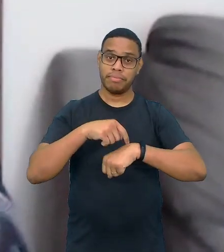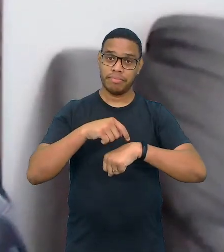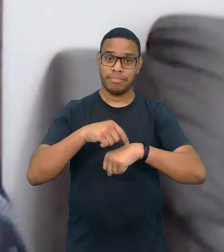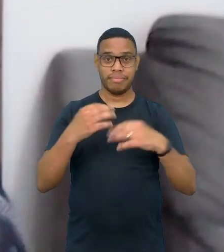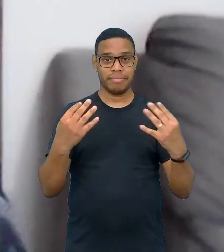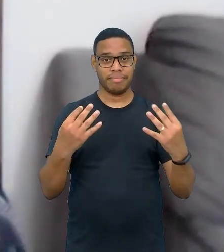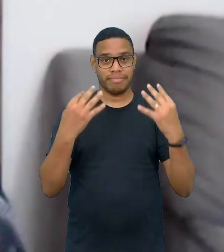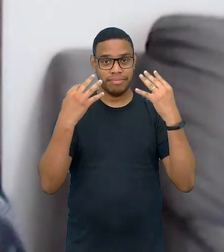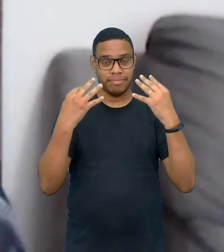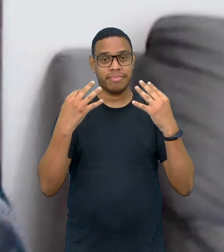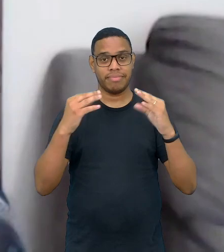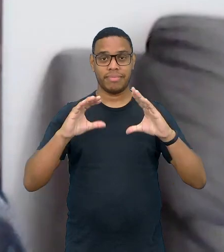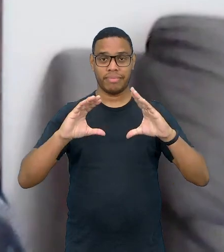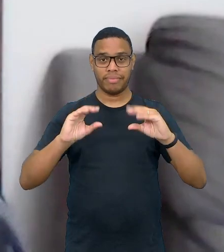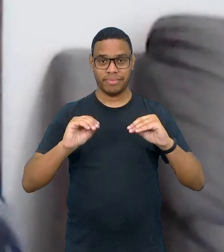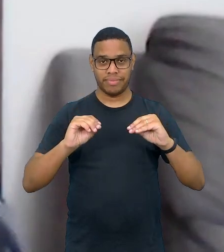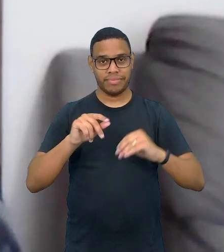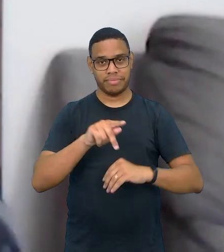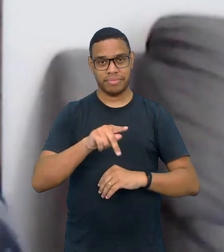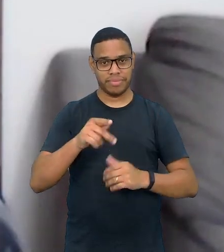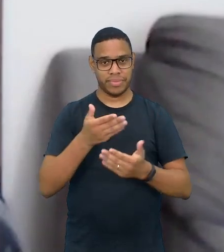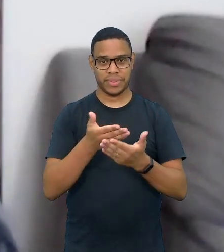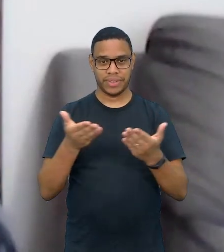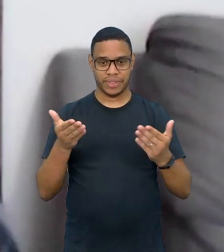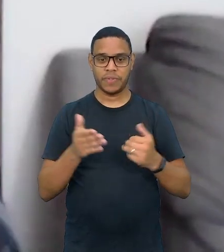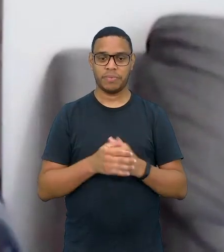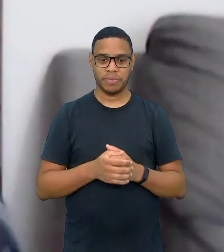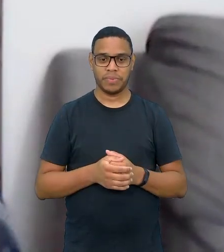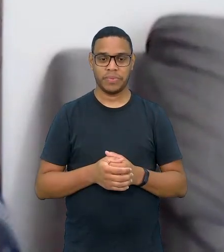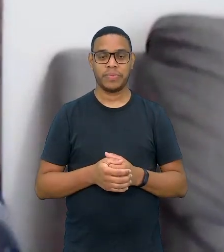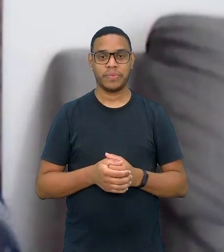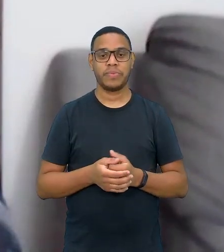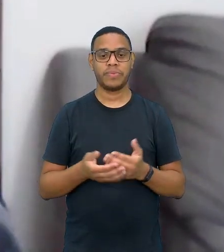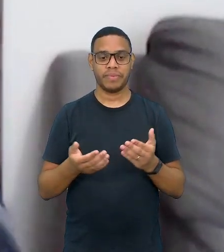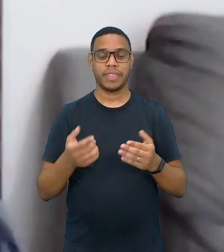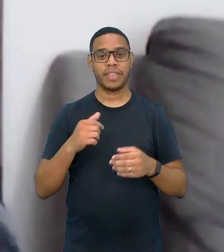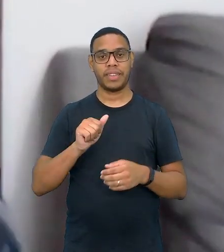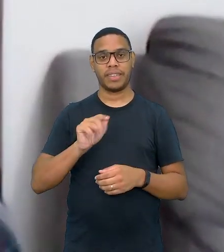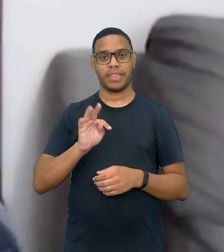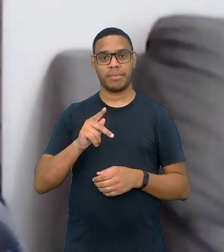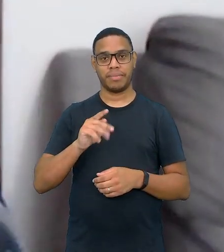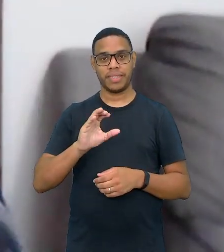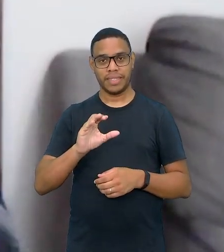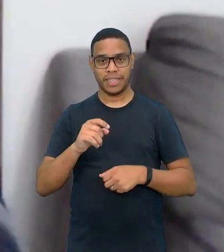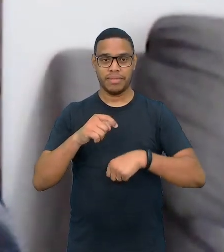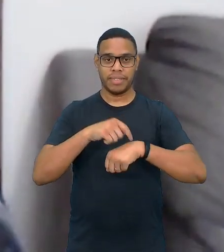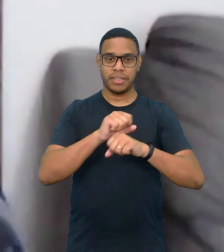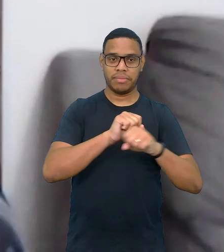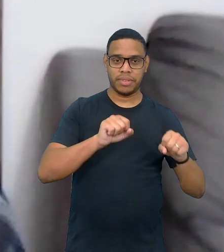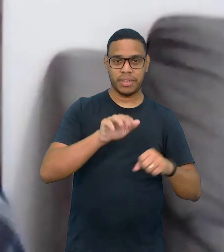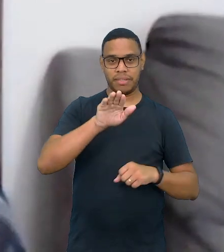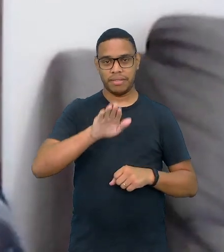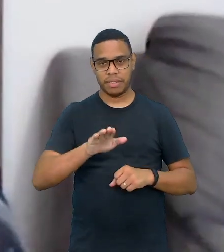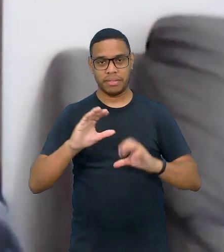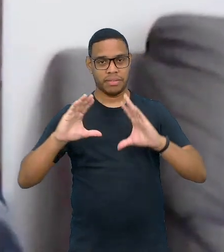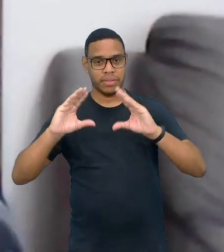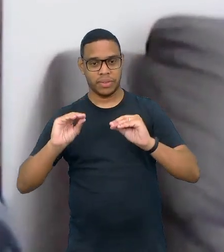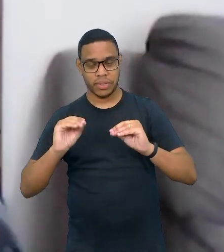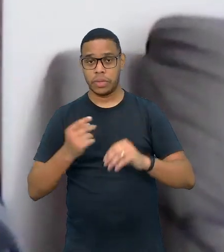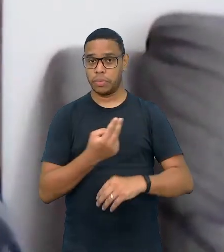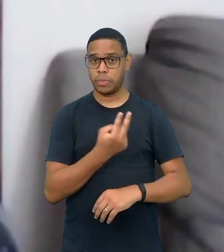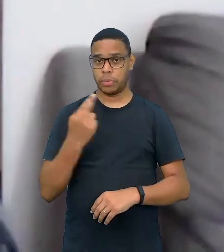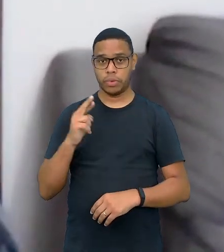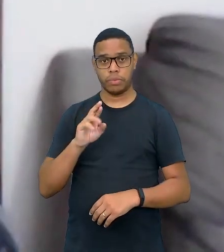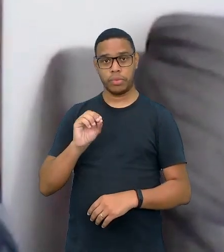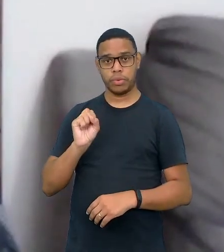professores que estão nos assistindo à noite, né, que estão fazendo a ATPC num desses três horários. Eu sou Rosana,